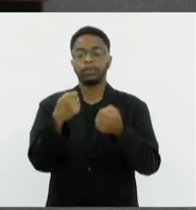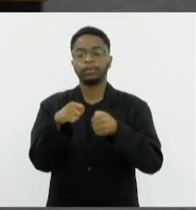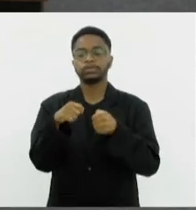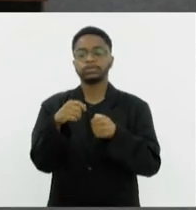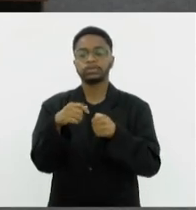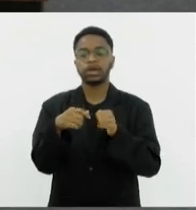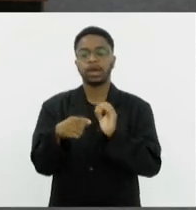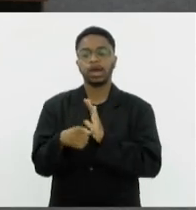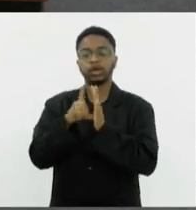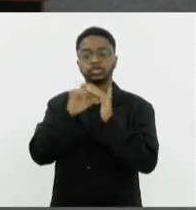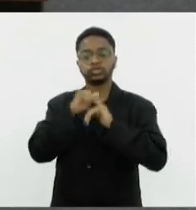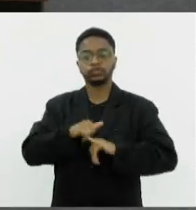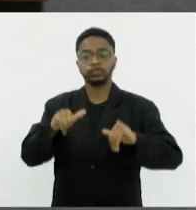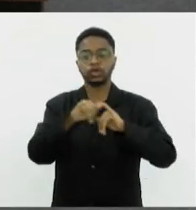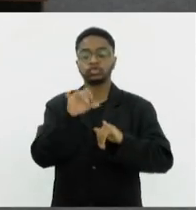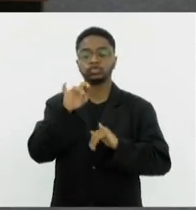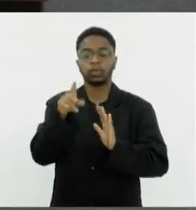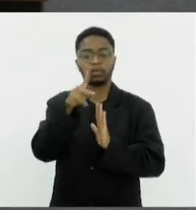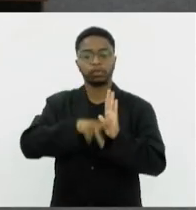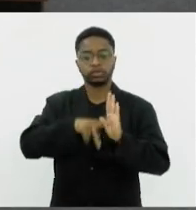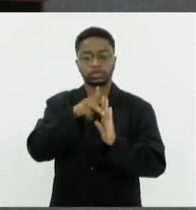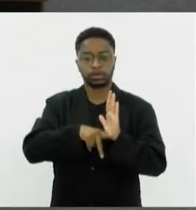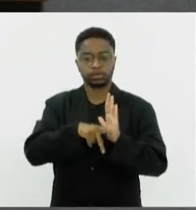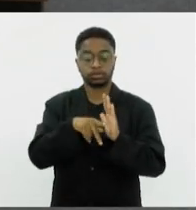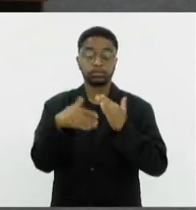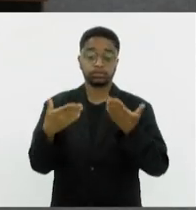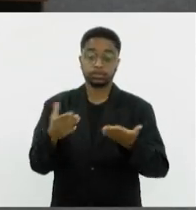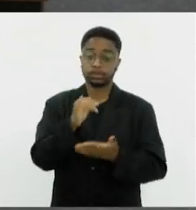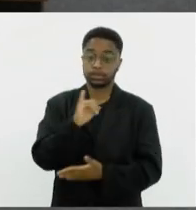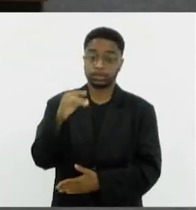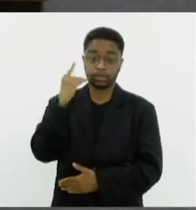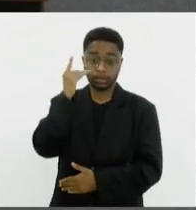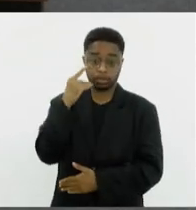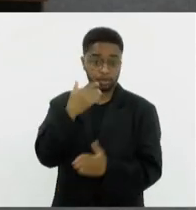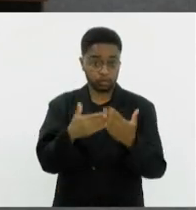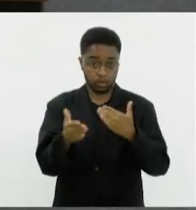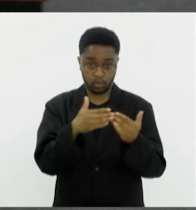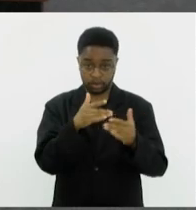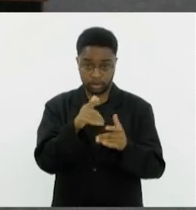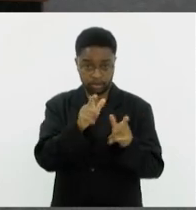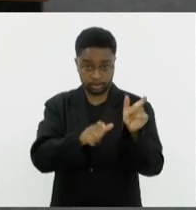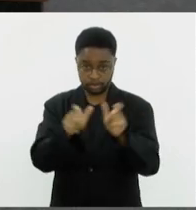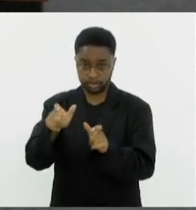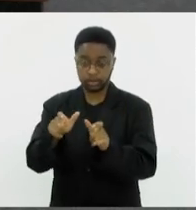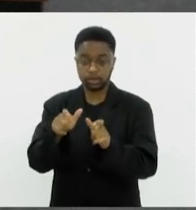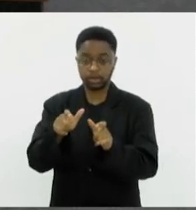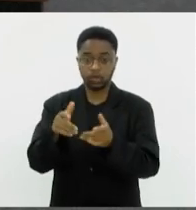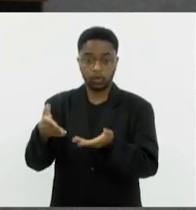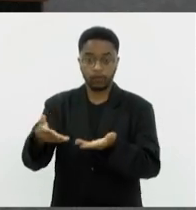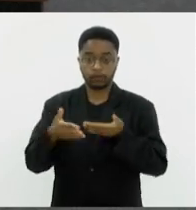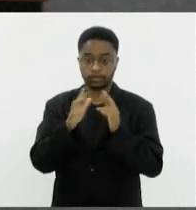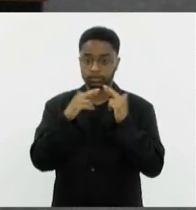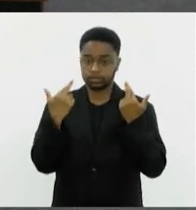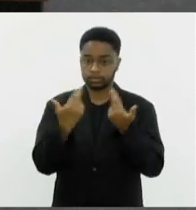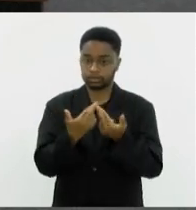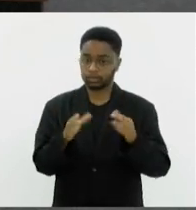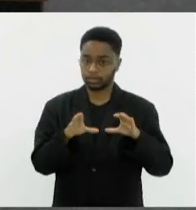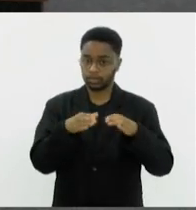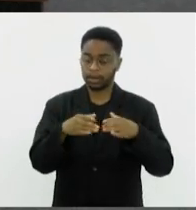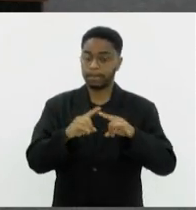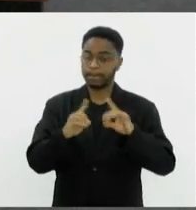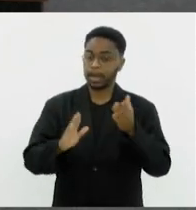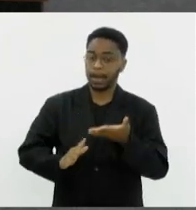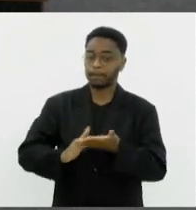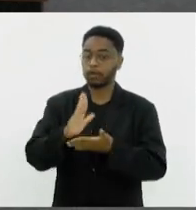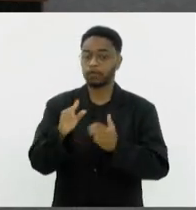previamente divulgado projeto. Então, se um deputado aqui, qualquer um, chama uma reunião de comissão e aprova, sem estar na